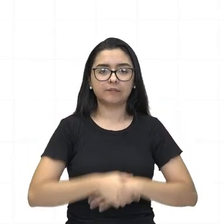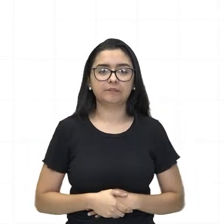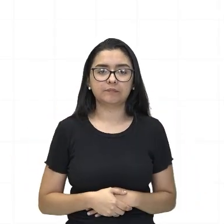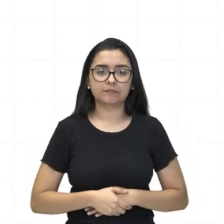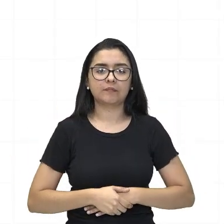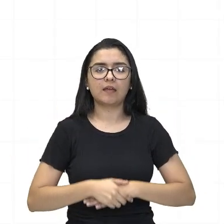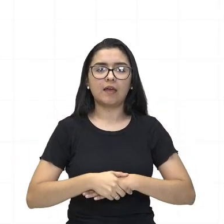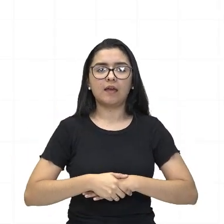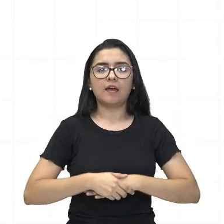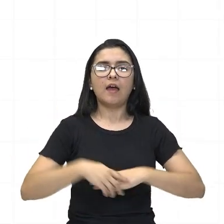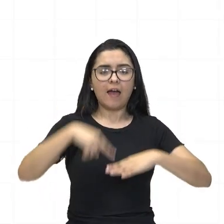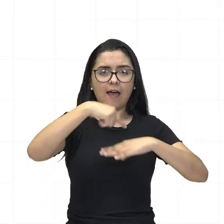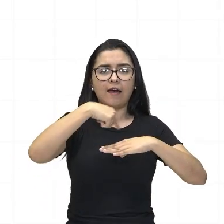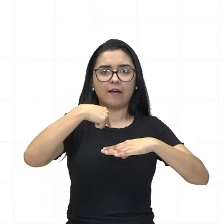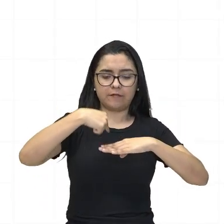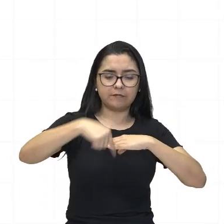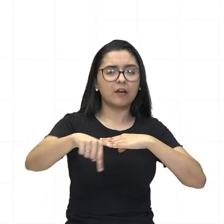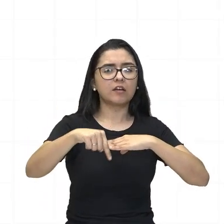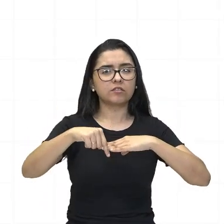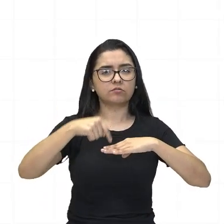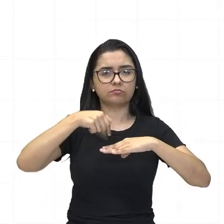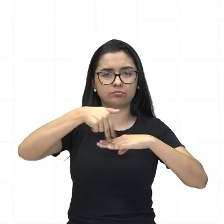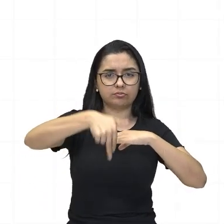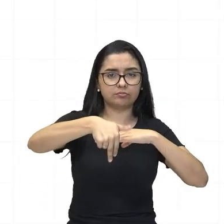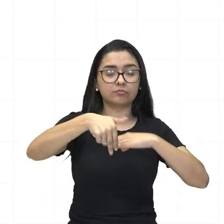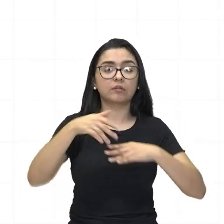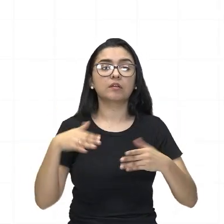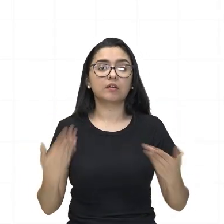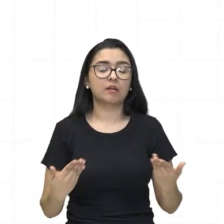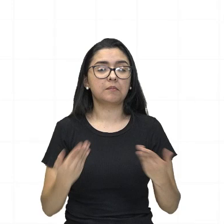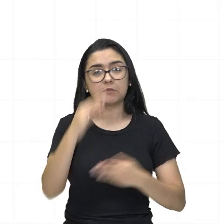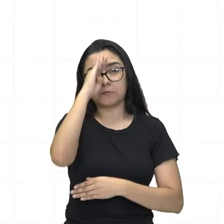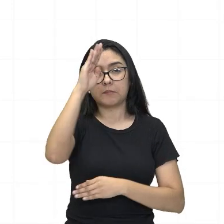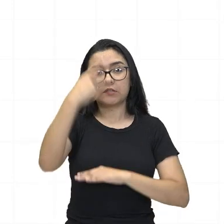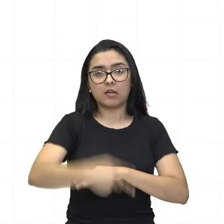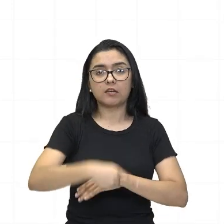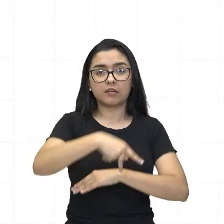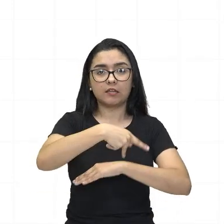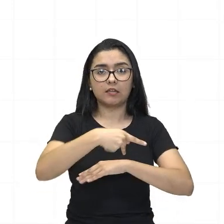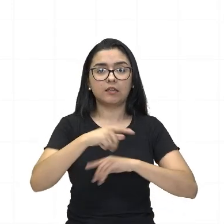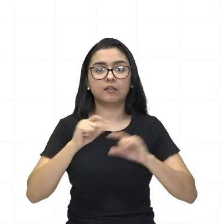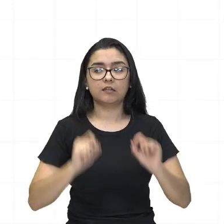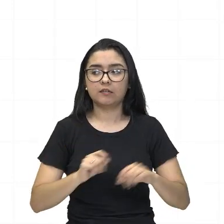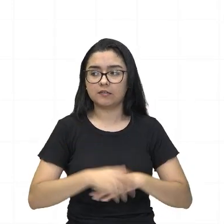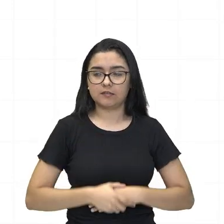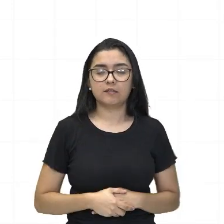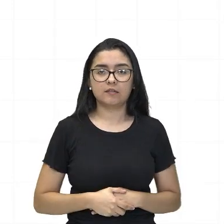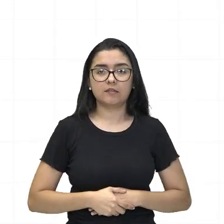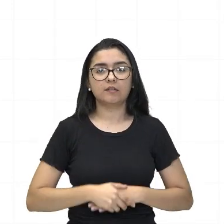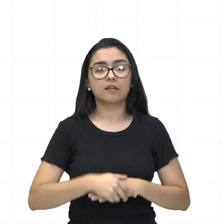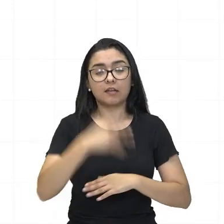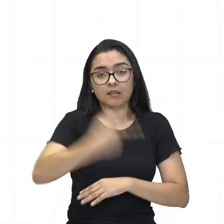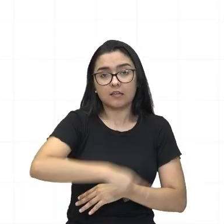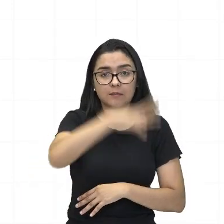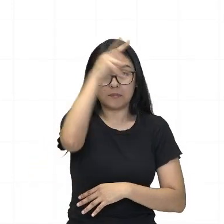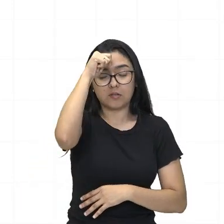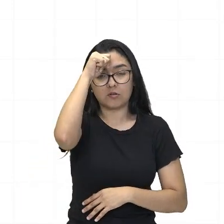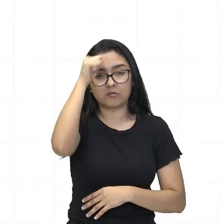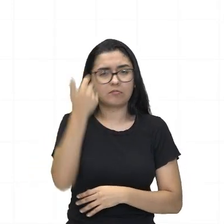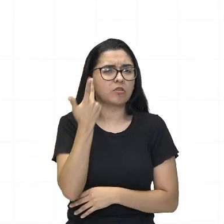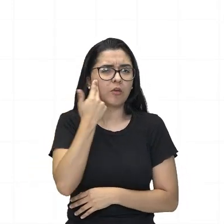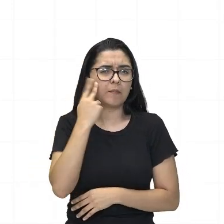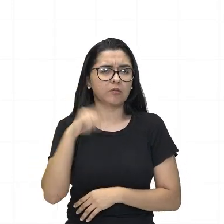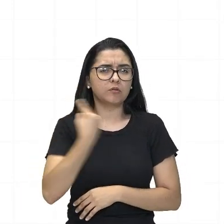pedestre. Sobretudo aqui em Manaus e nas cidades um pouco maiores do nosso estado, é comum nós vermos nas ruas que são